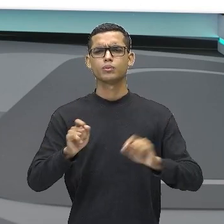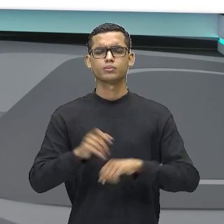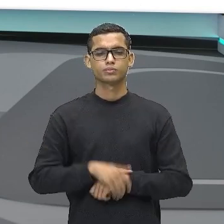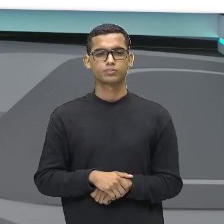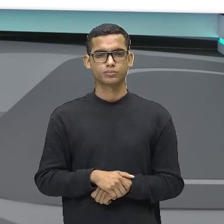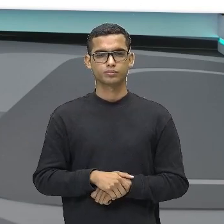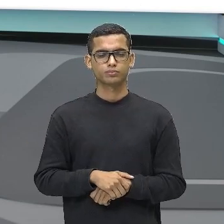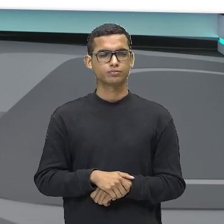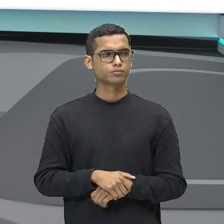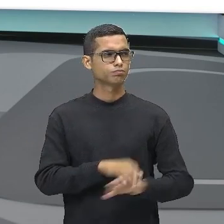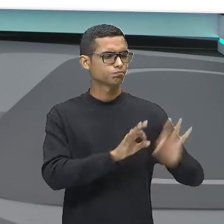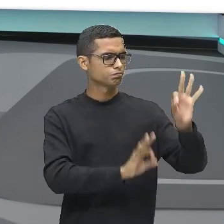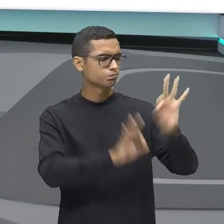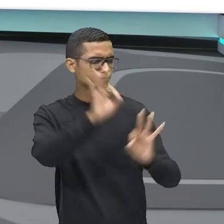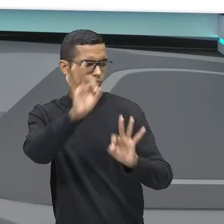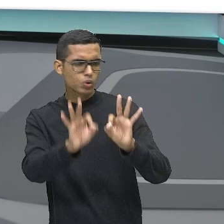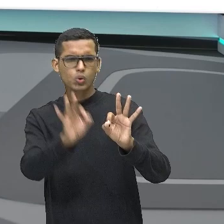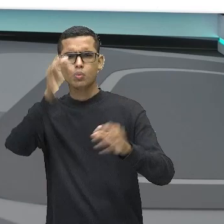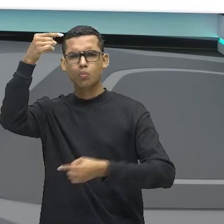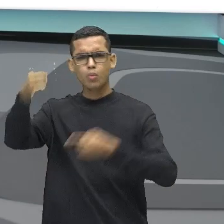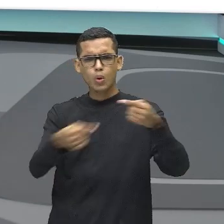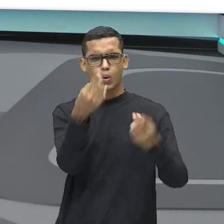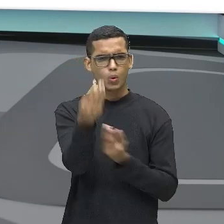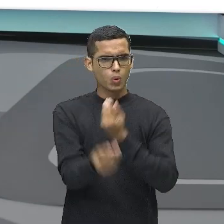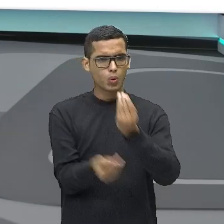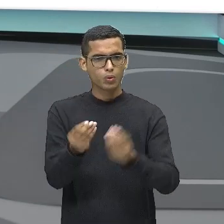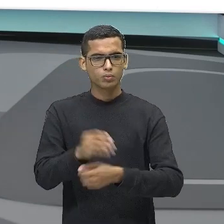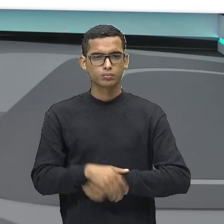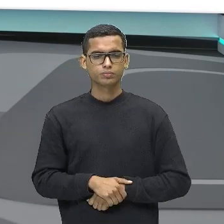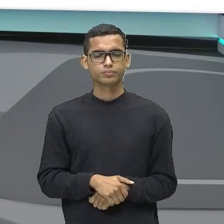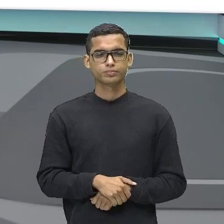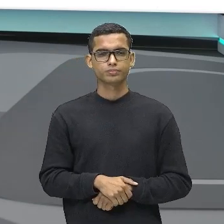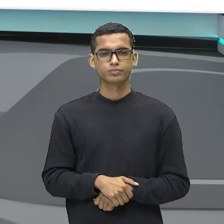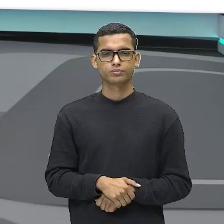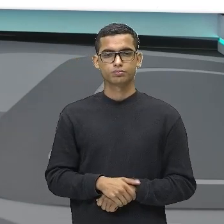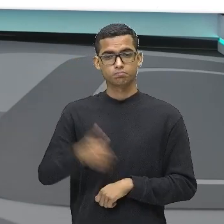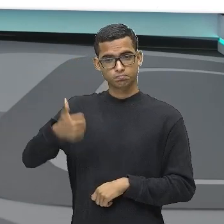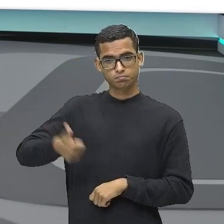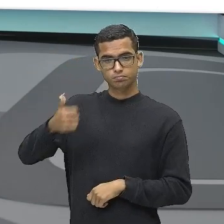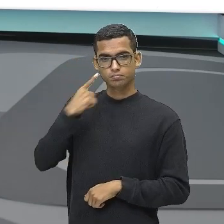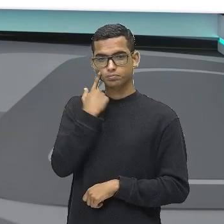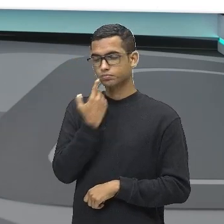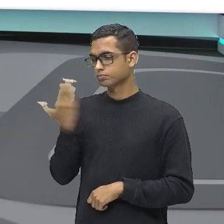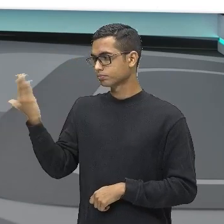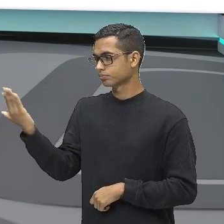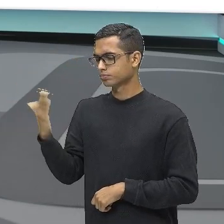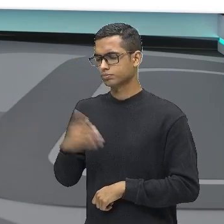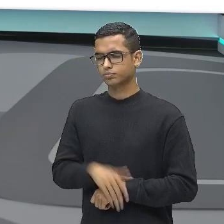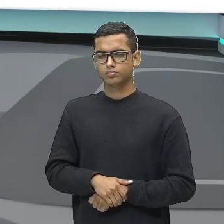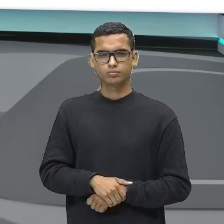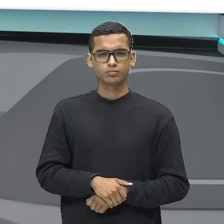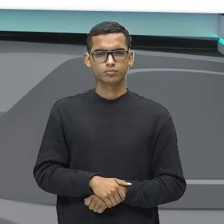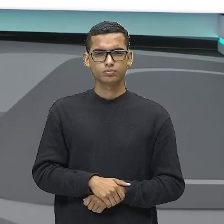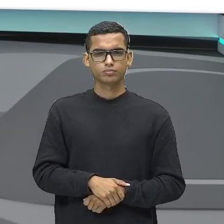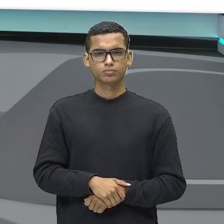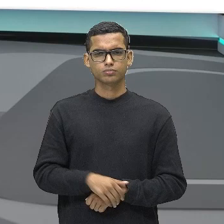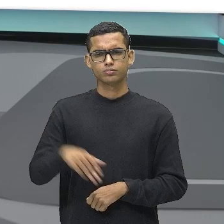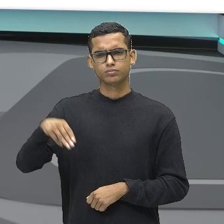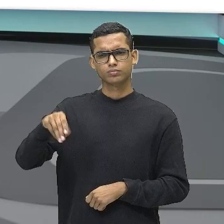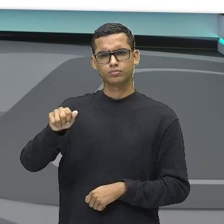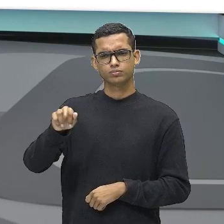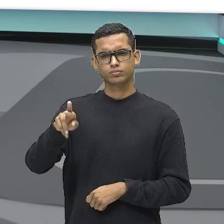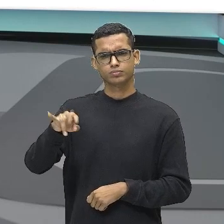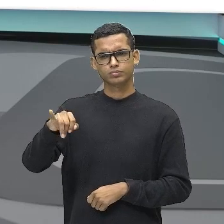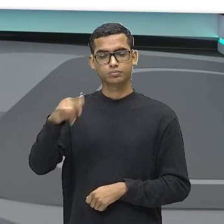exatamente o planejamento dos nossos debatedores, ok? O nosso primeiro planejamento, da nossa primeira debatedora, Maria, que é uma